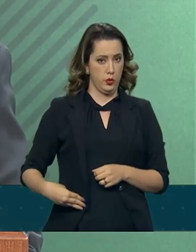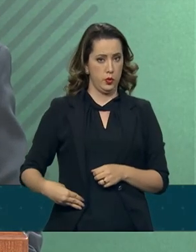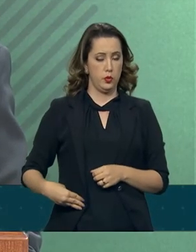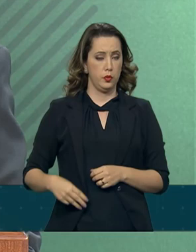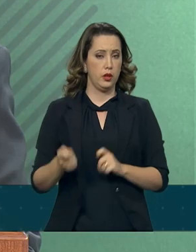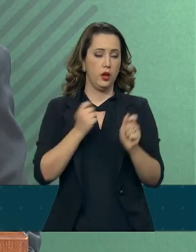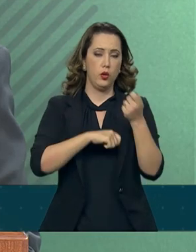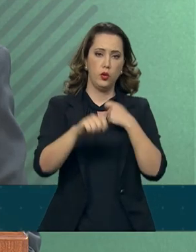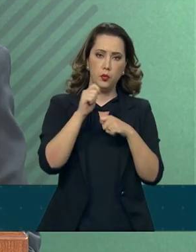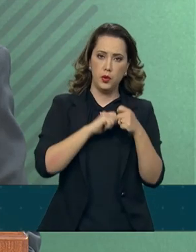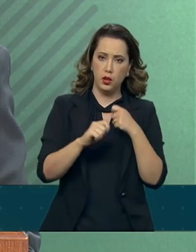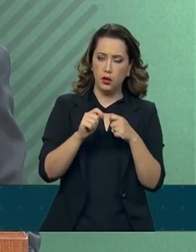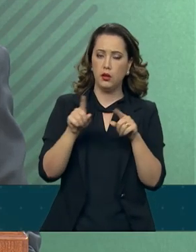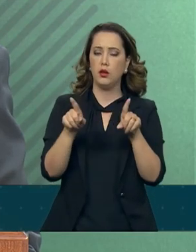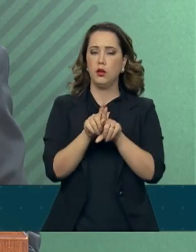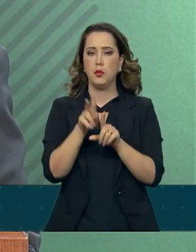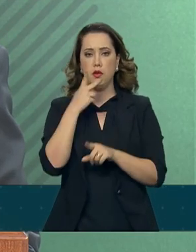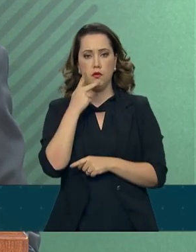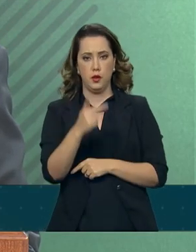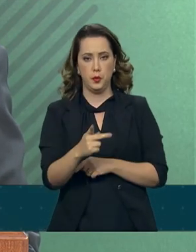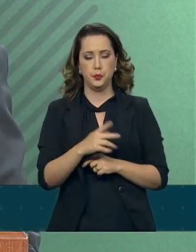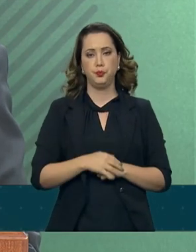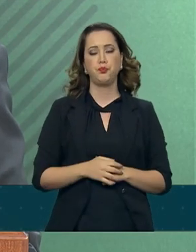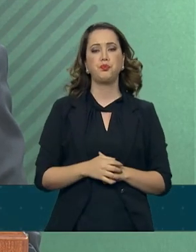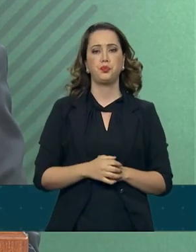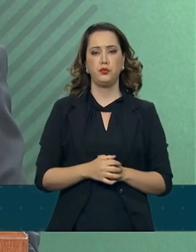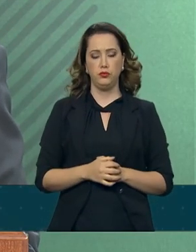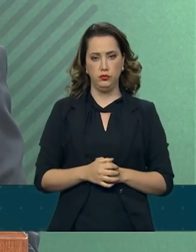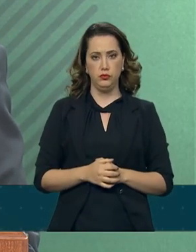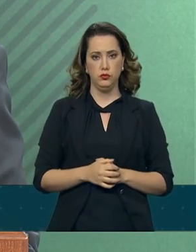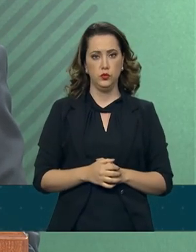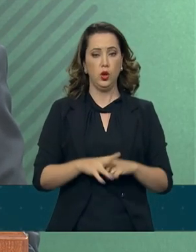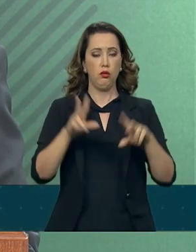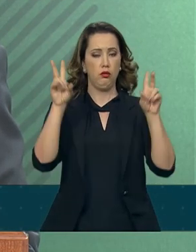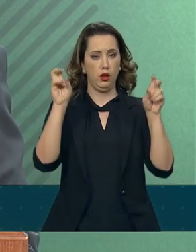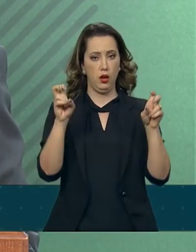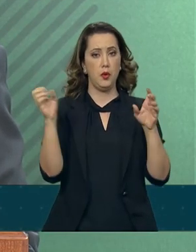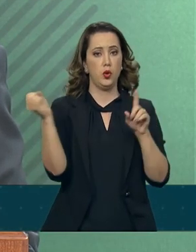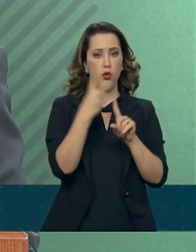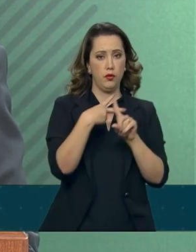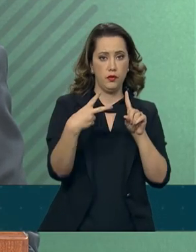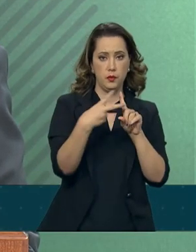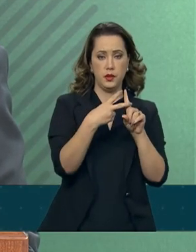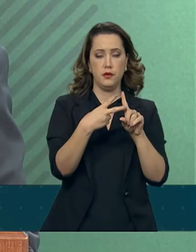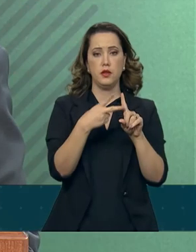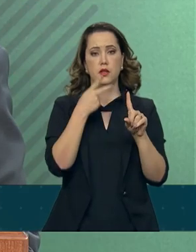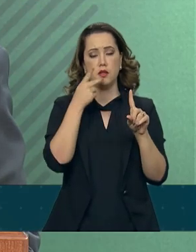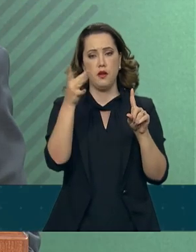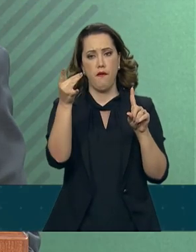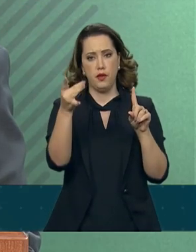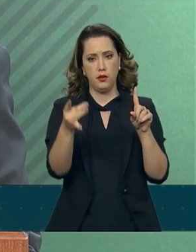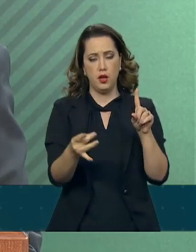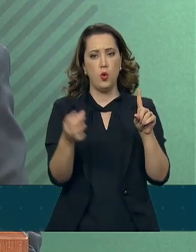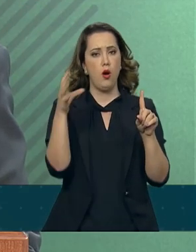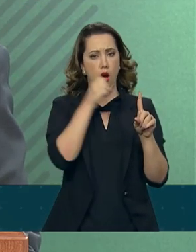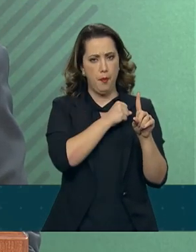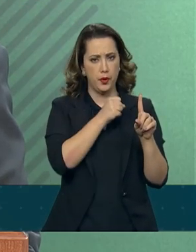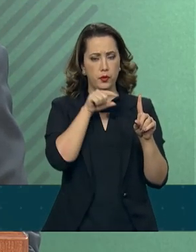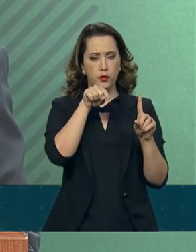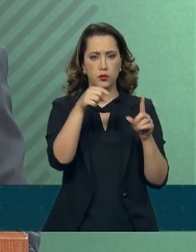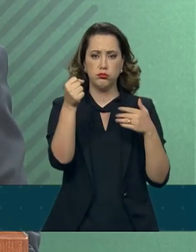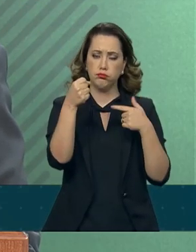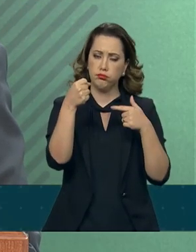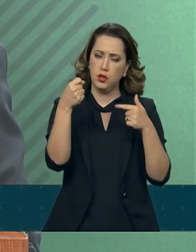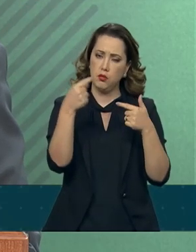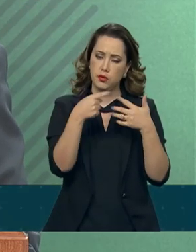fez alguns comentários sobre a nova previdência e citou brevemente algumas